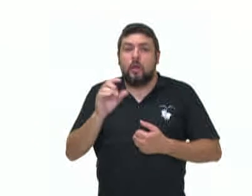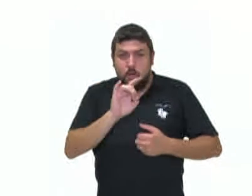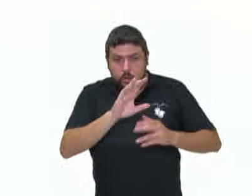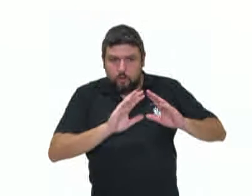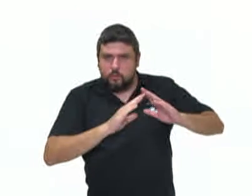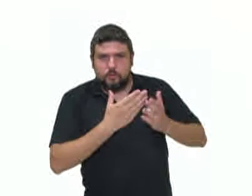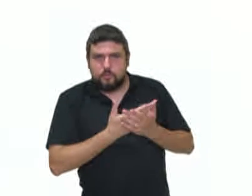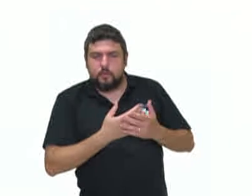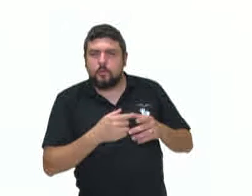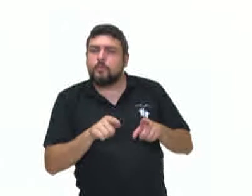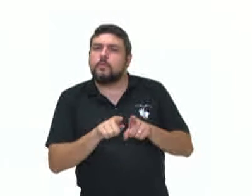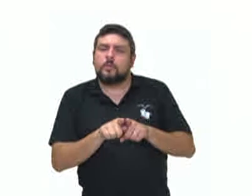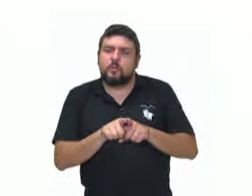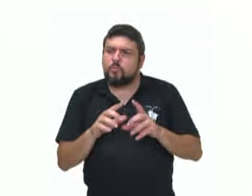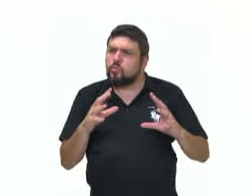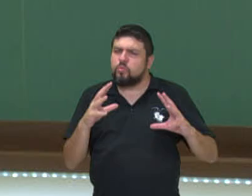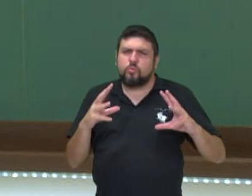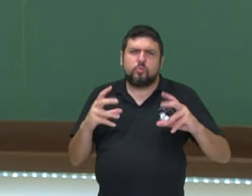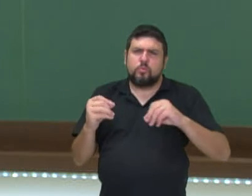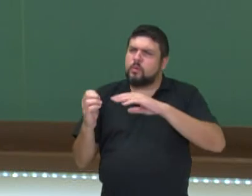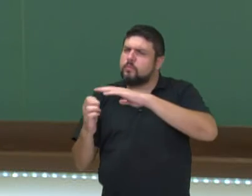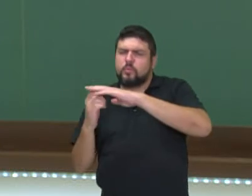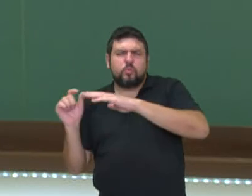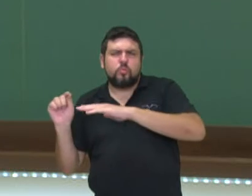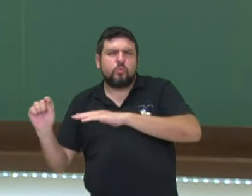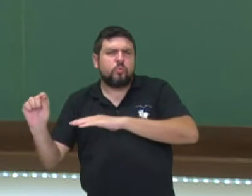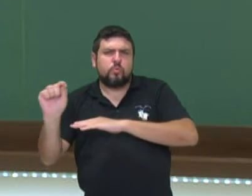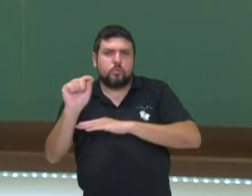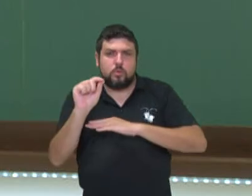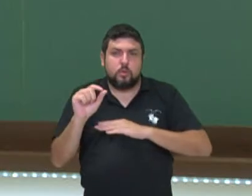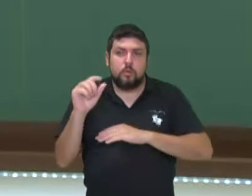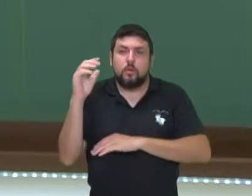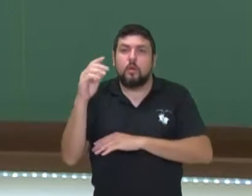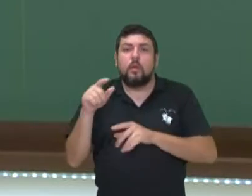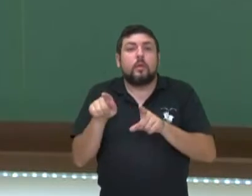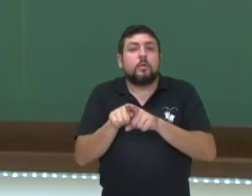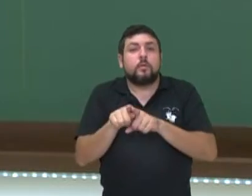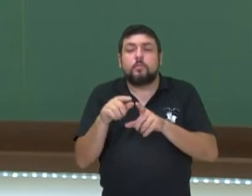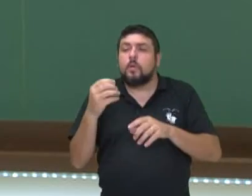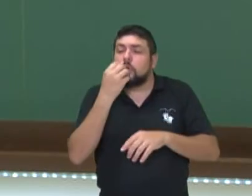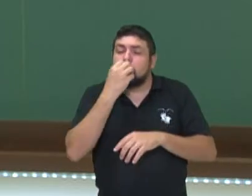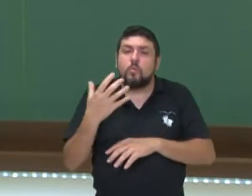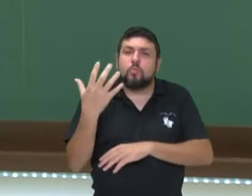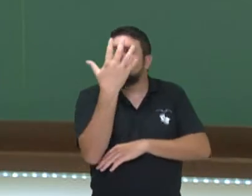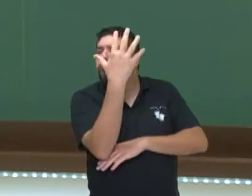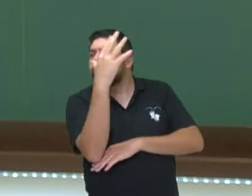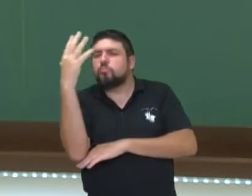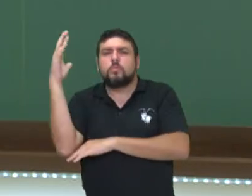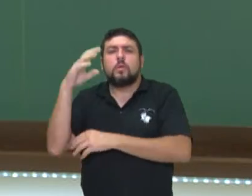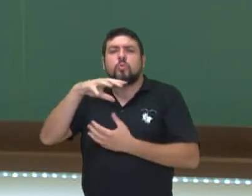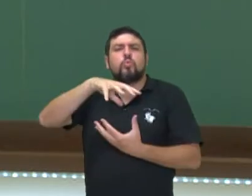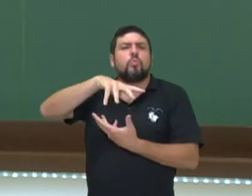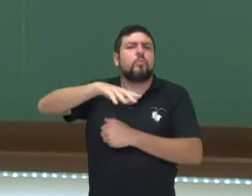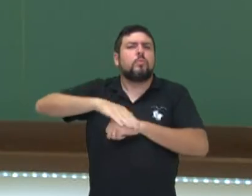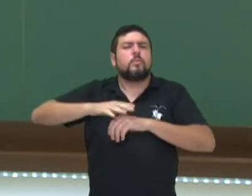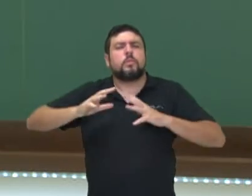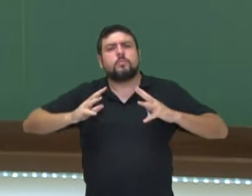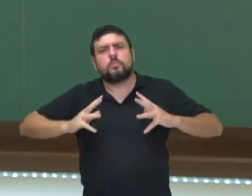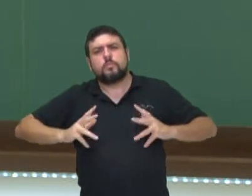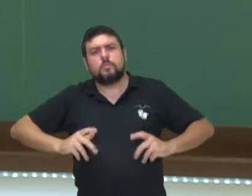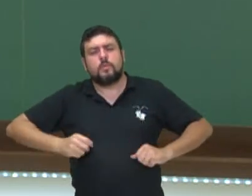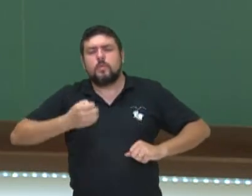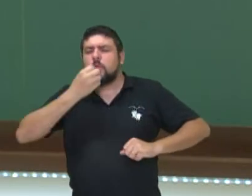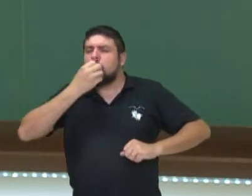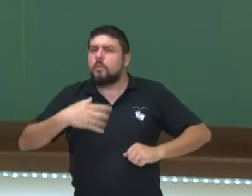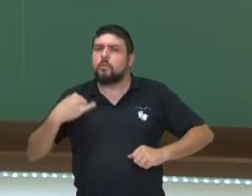meio ambiente, etc. Então, se a gente ampliar essa conduta para fora da escola, isso é muito bom, isso é